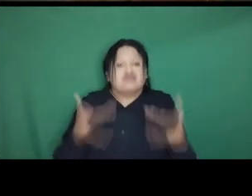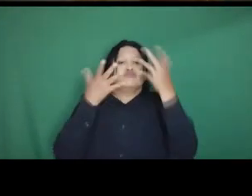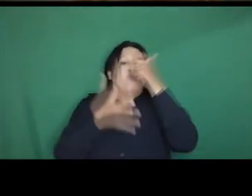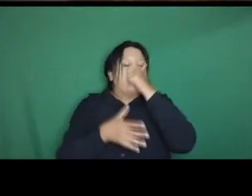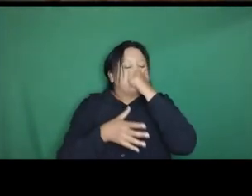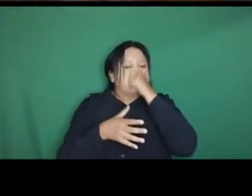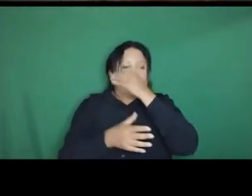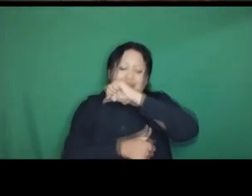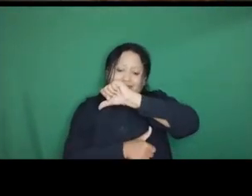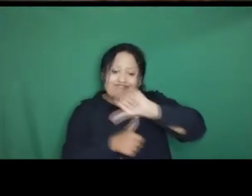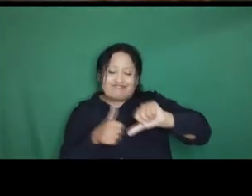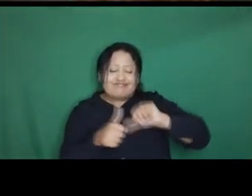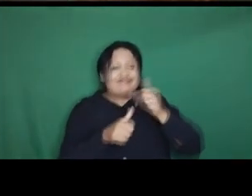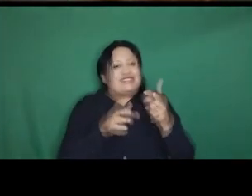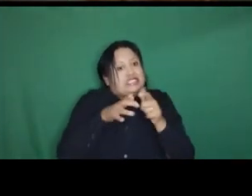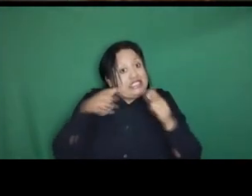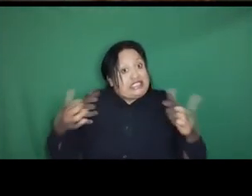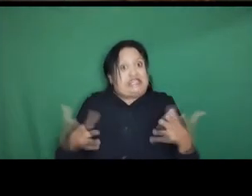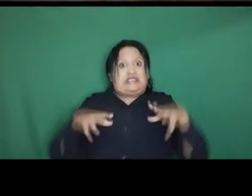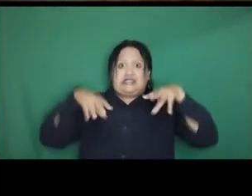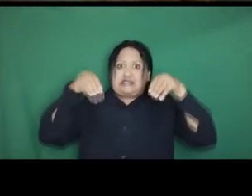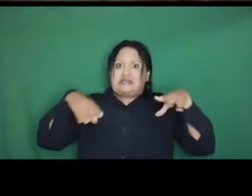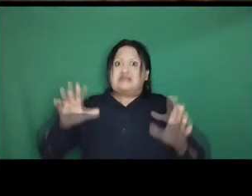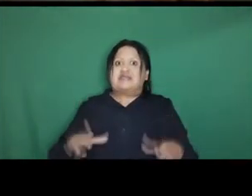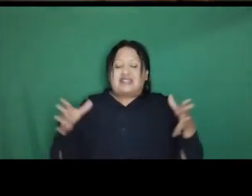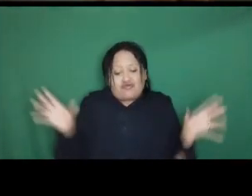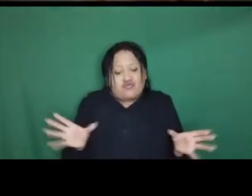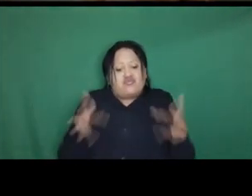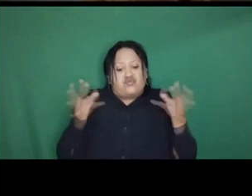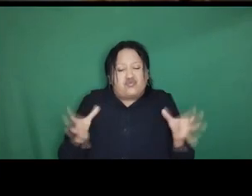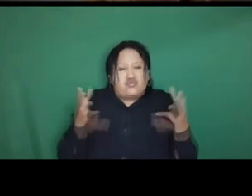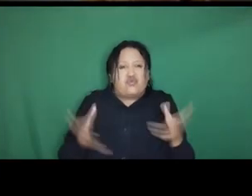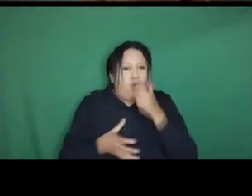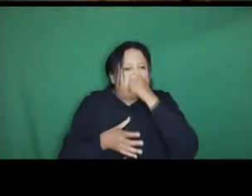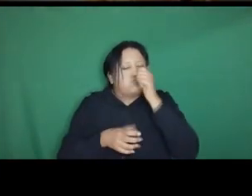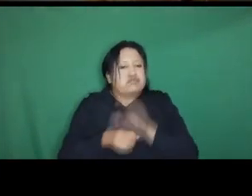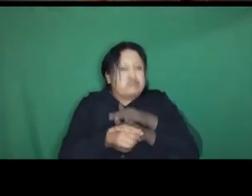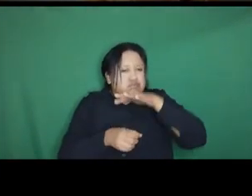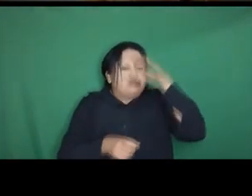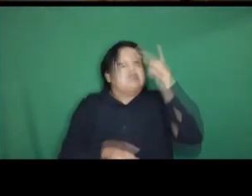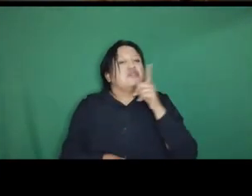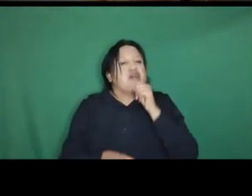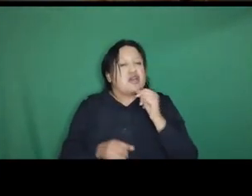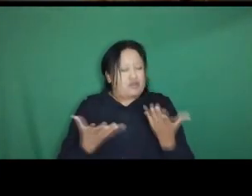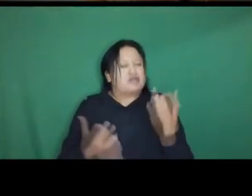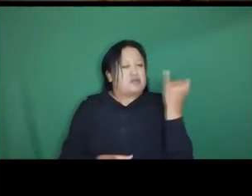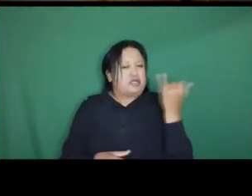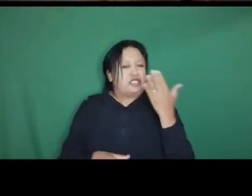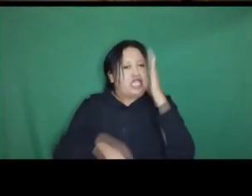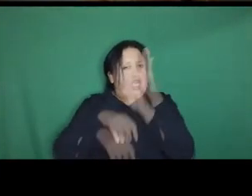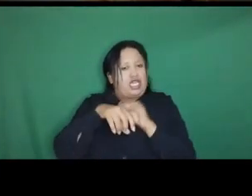que forma grandes massas assim com o acúmulo de água importante na letra B as chamadas